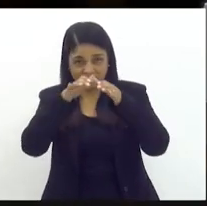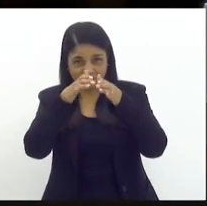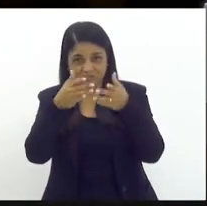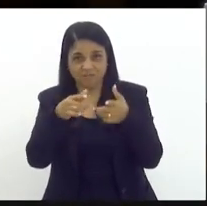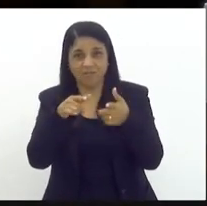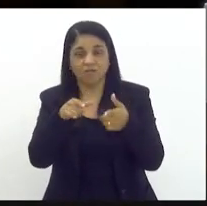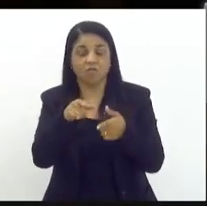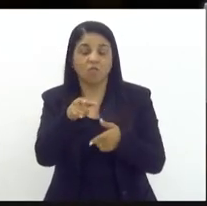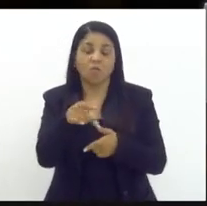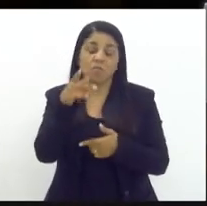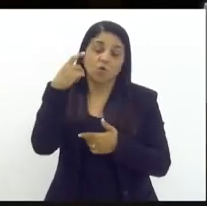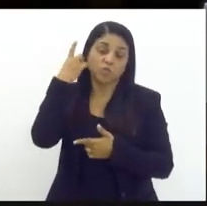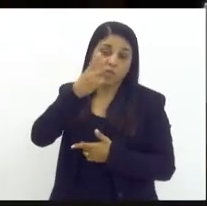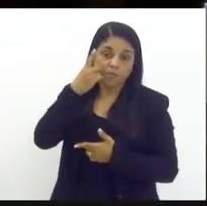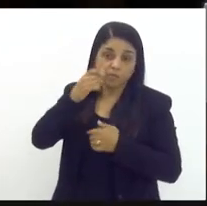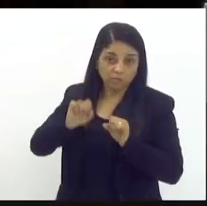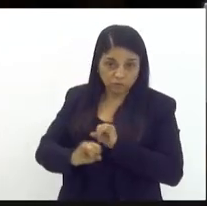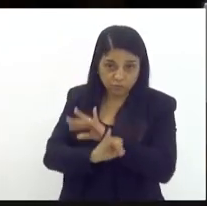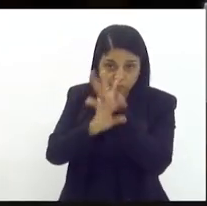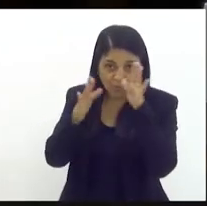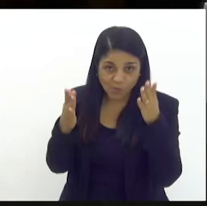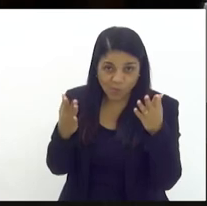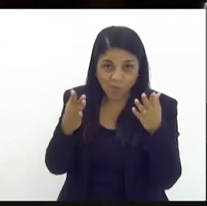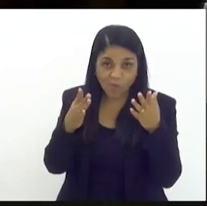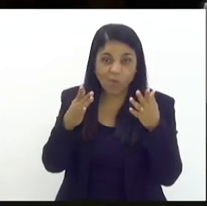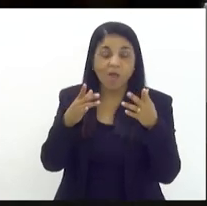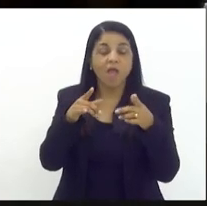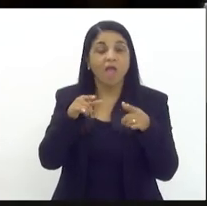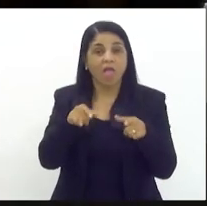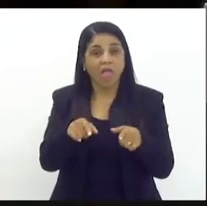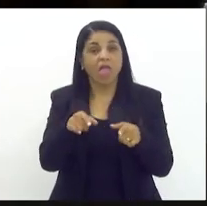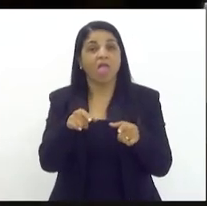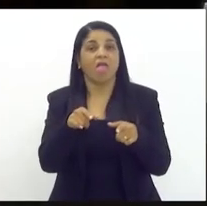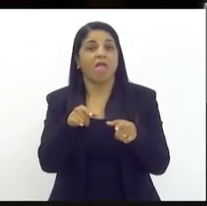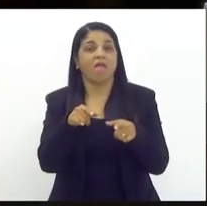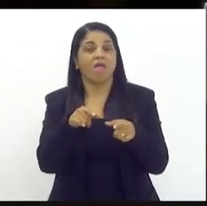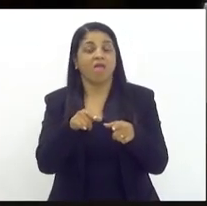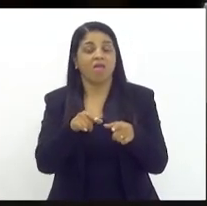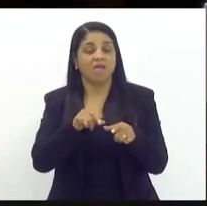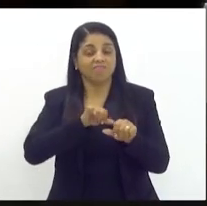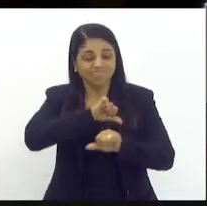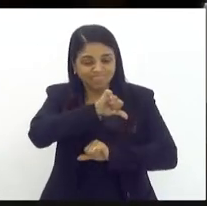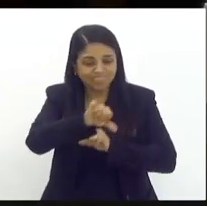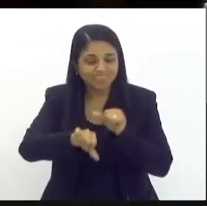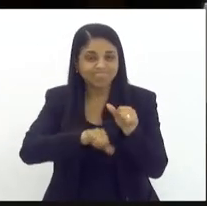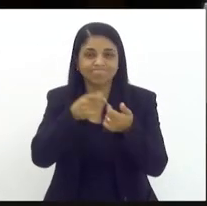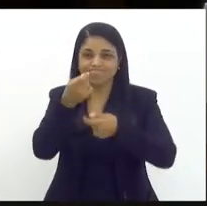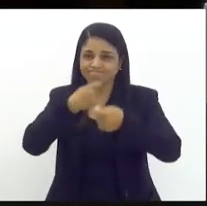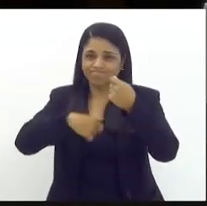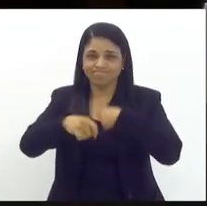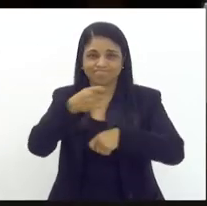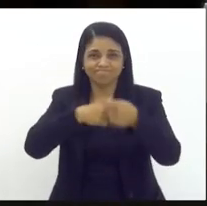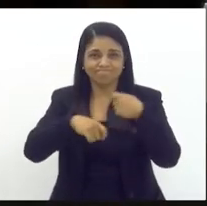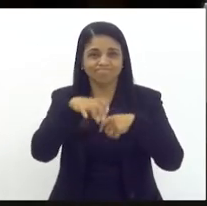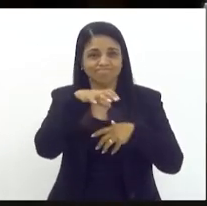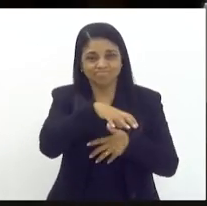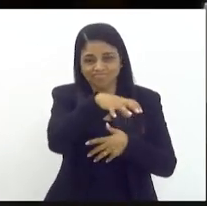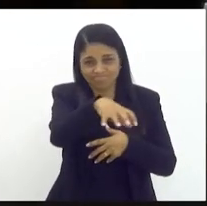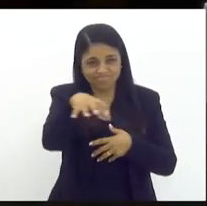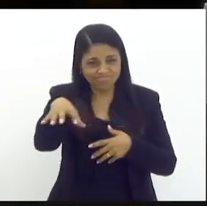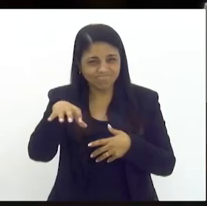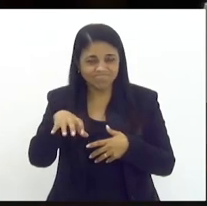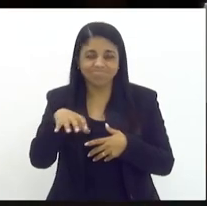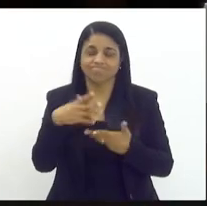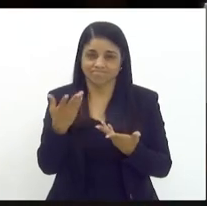Deputado disse claramente Ela Corre um sério risco de levar distorções econômicas e efeitos de alocativos perversos